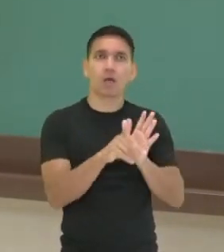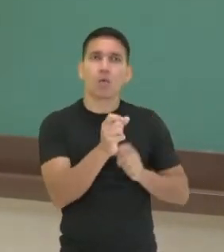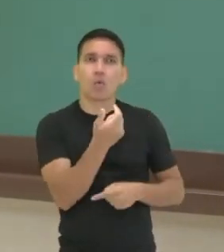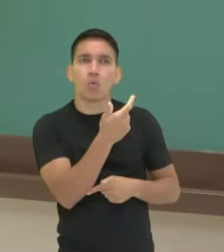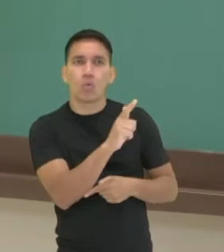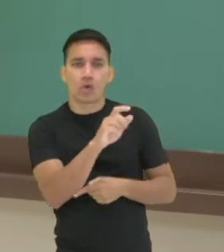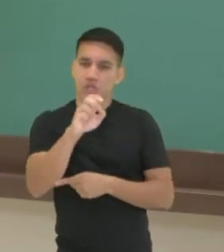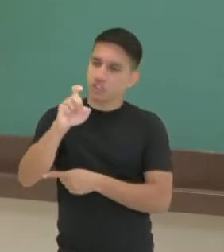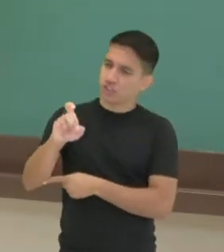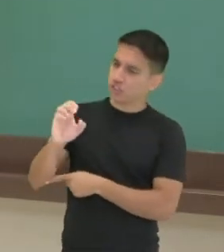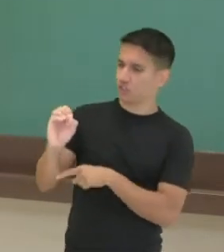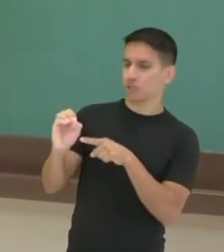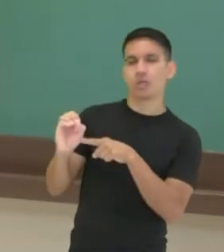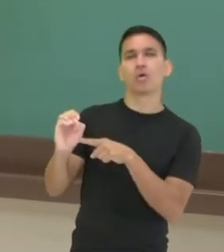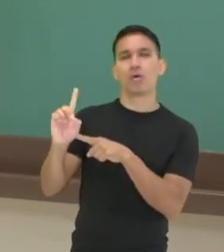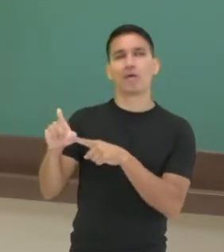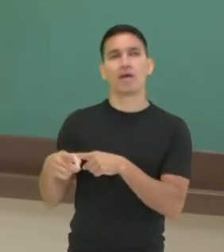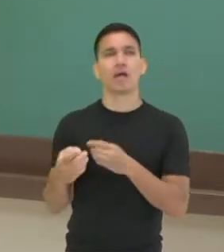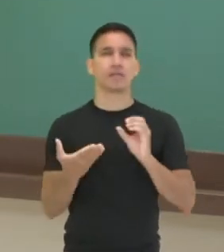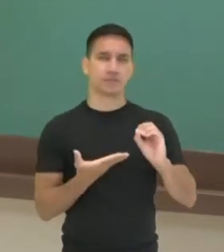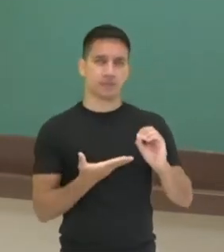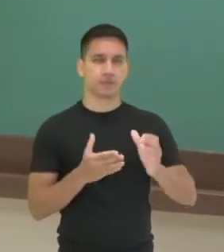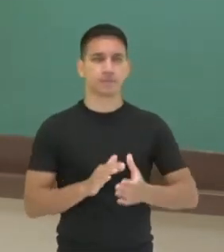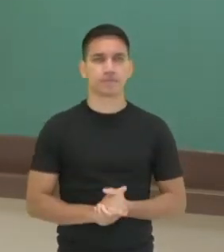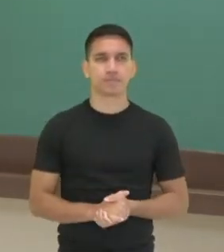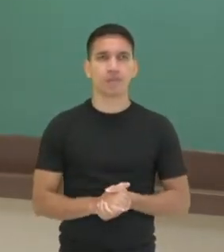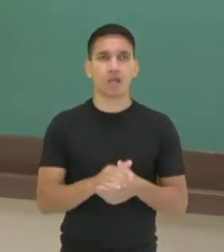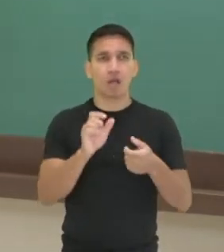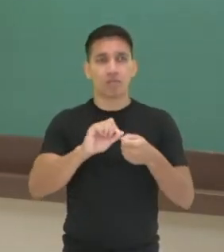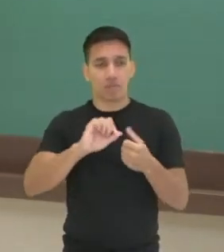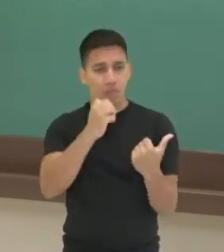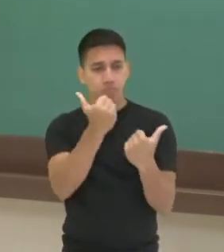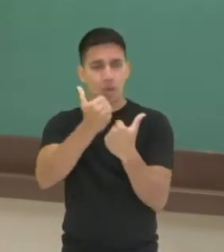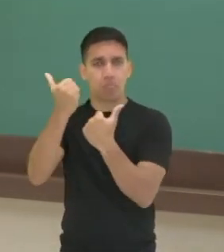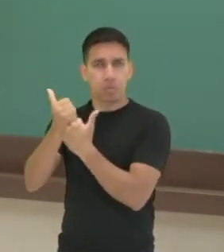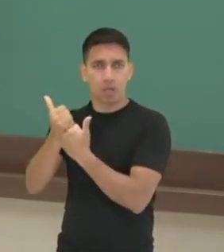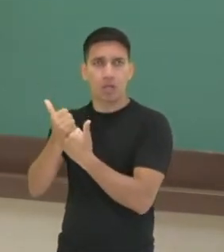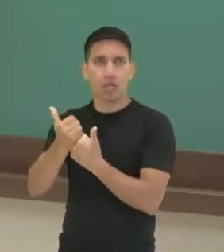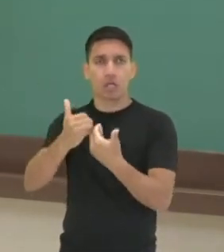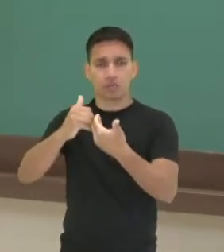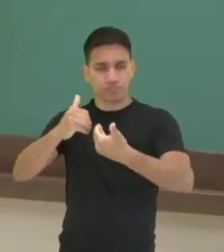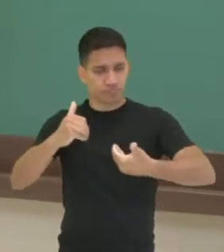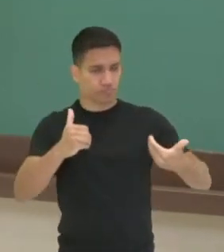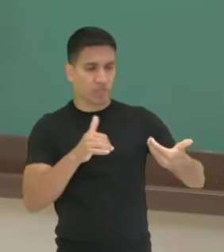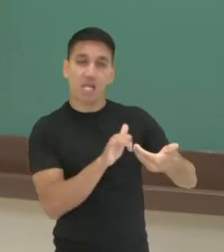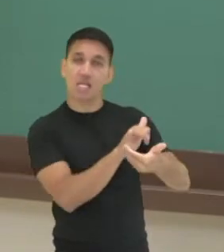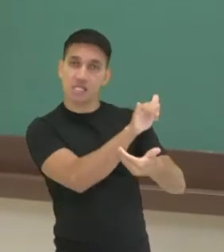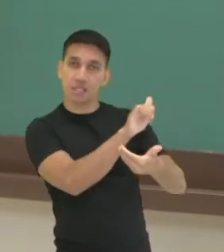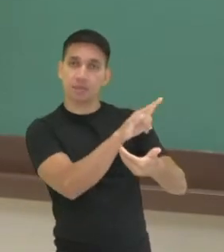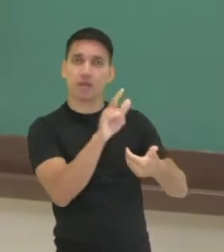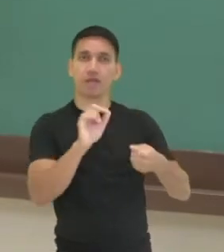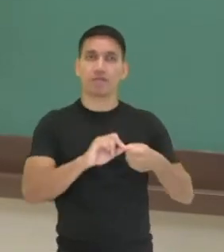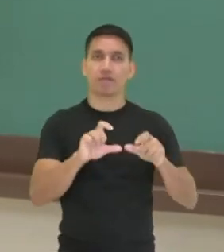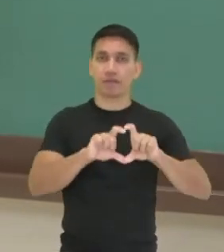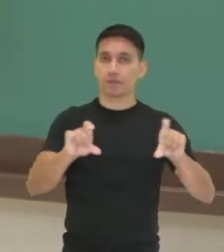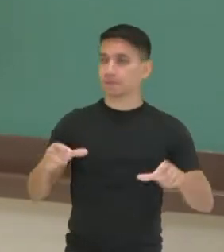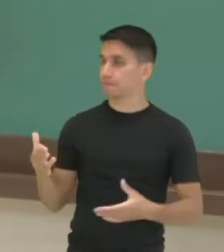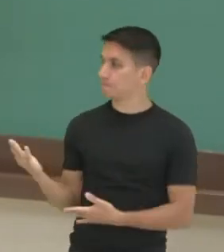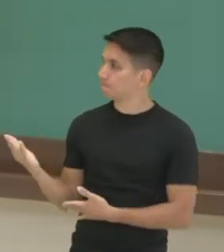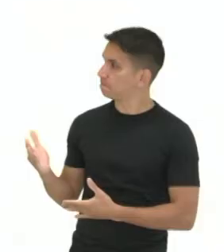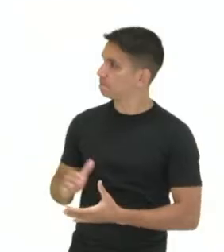do x0, o 0. Fazendo as operações, isolando o y, ficamos y é igual